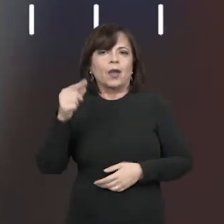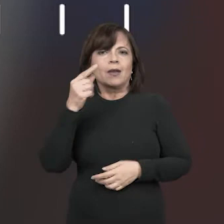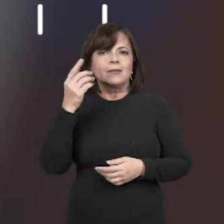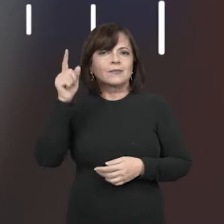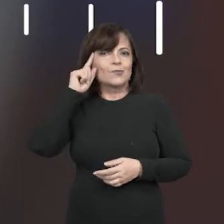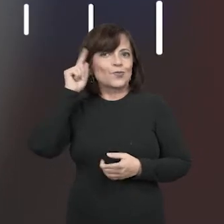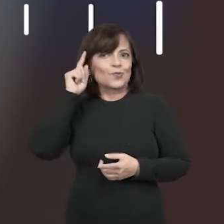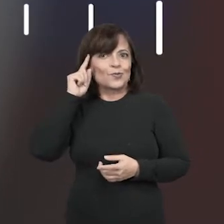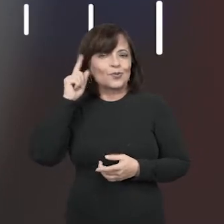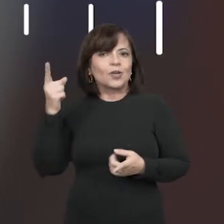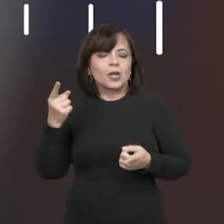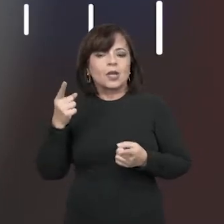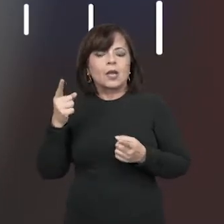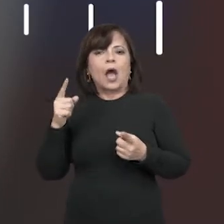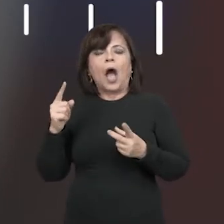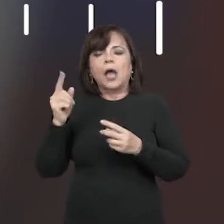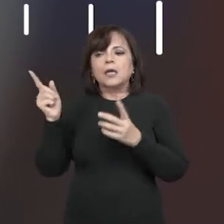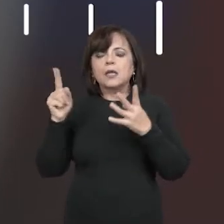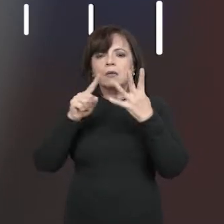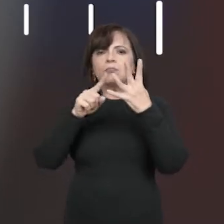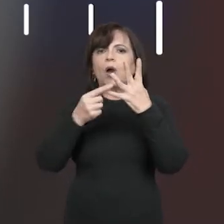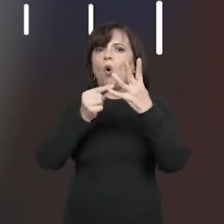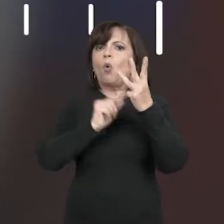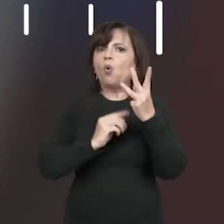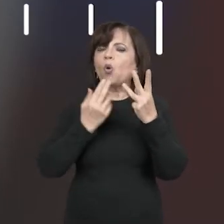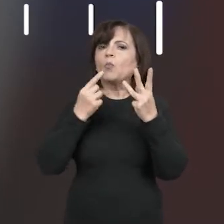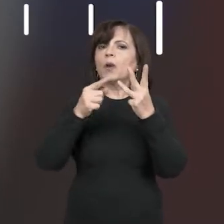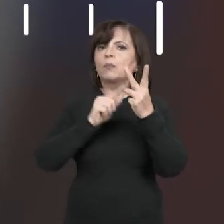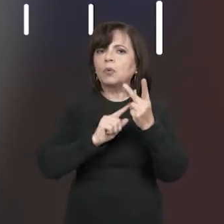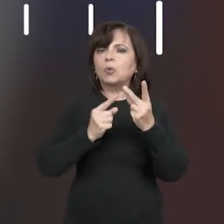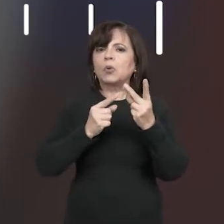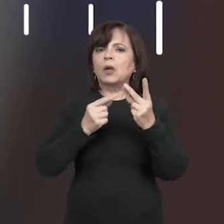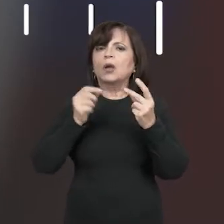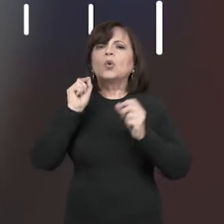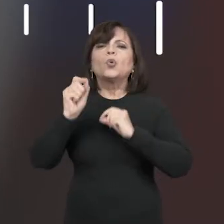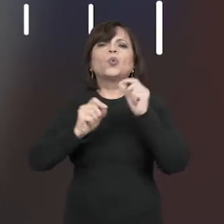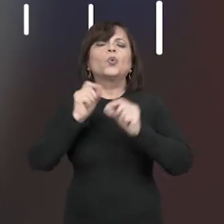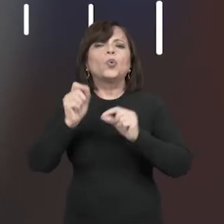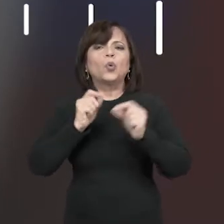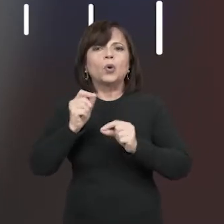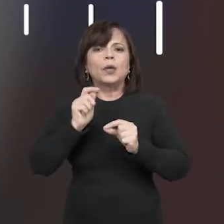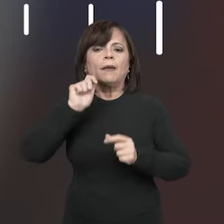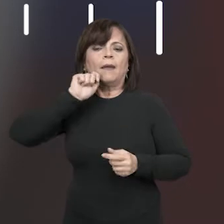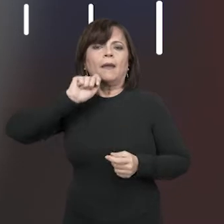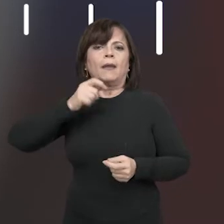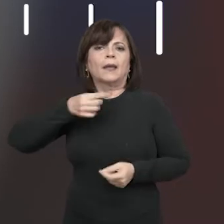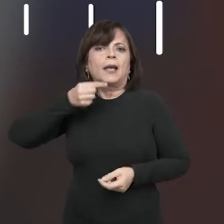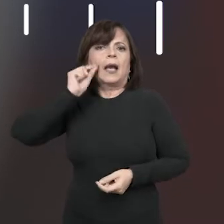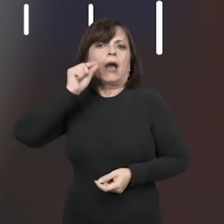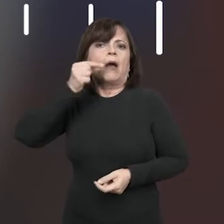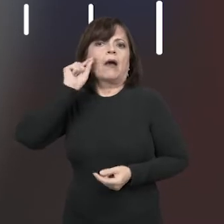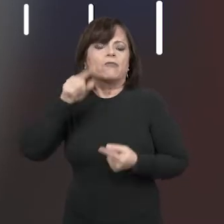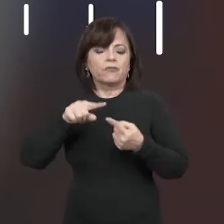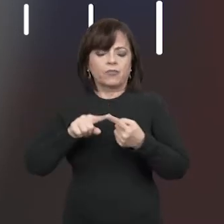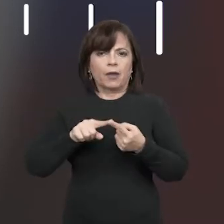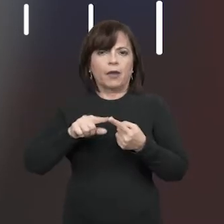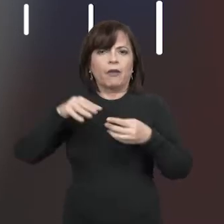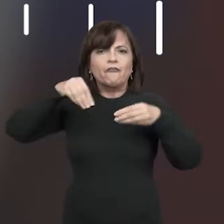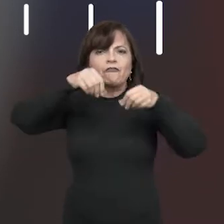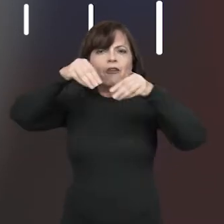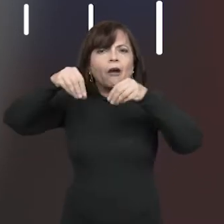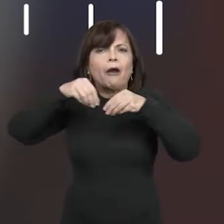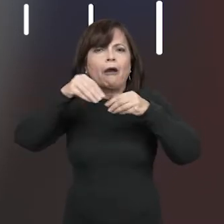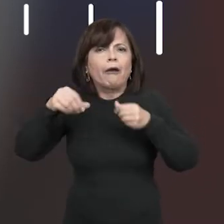restringiram para uma refeição diária, consistente em um café e uma mistura de farinha, para que ela aprendesse a dar valor à